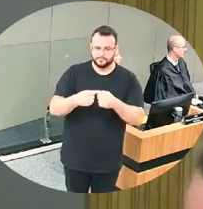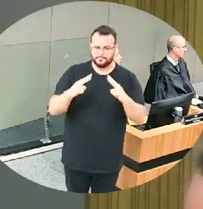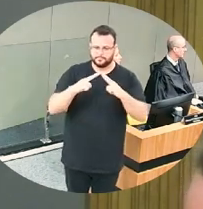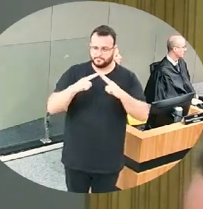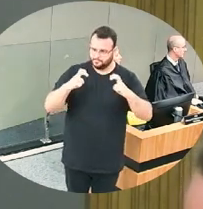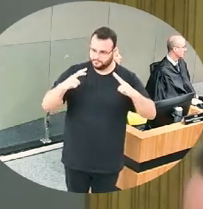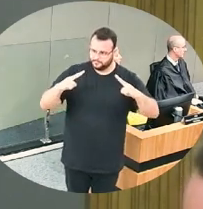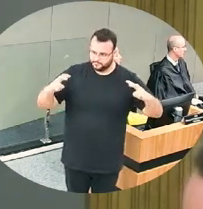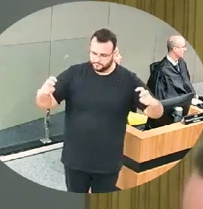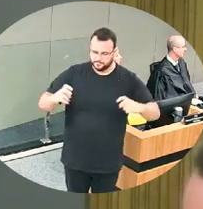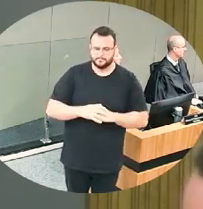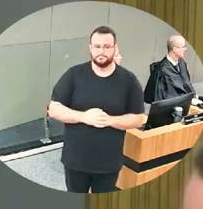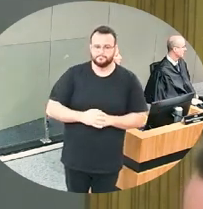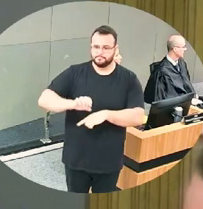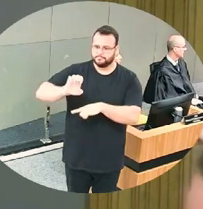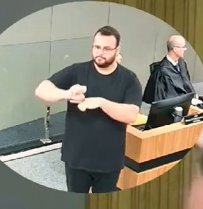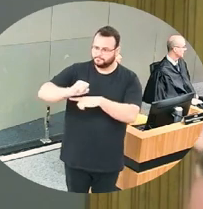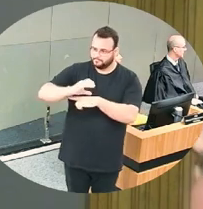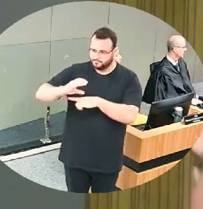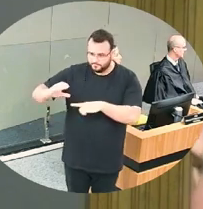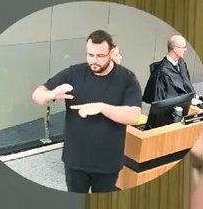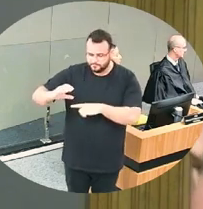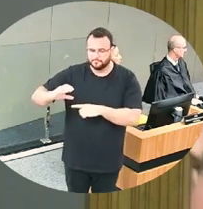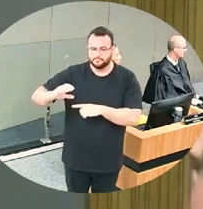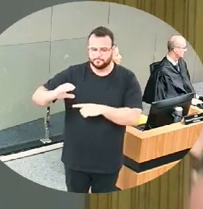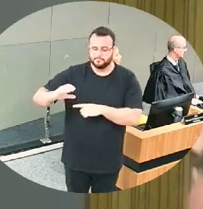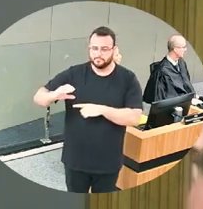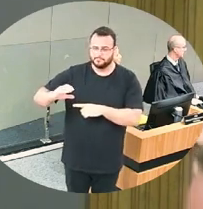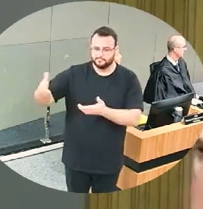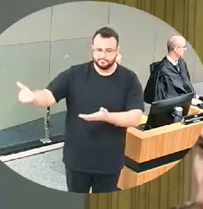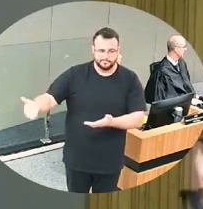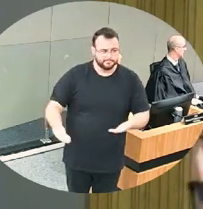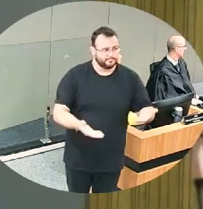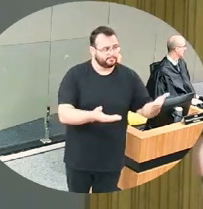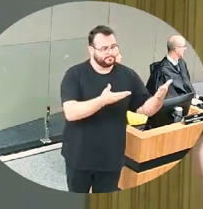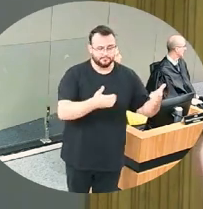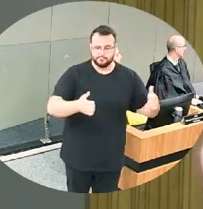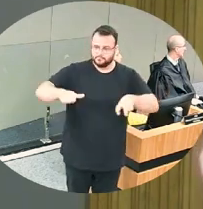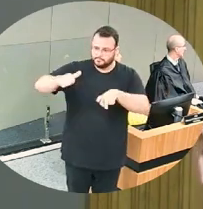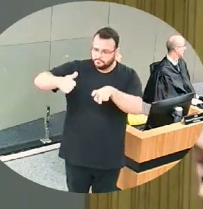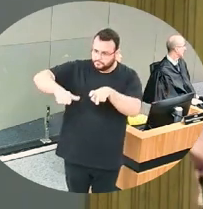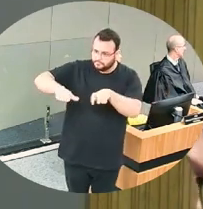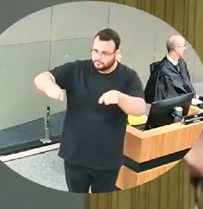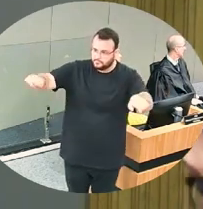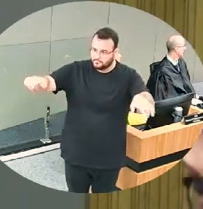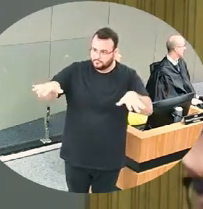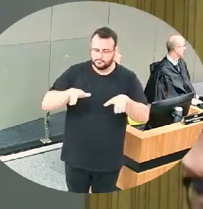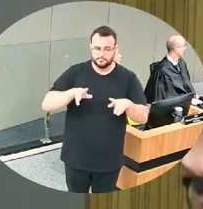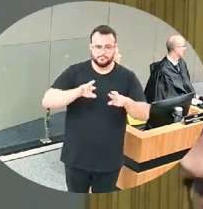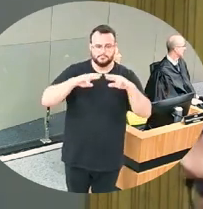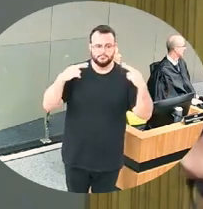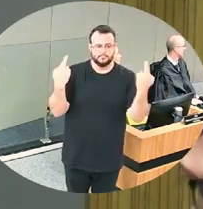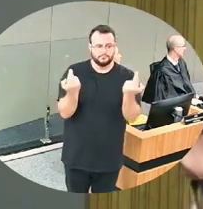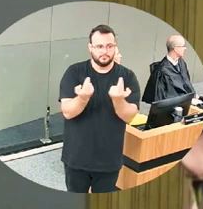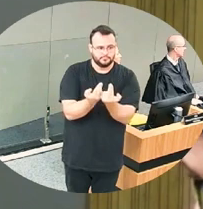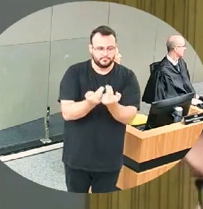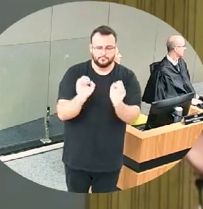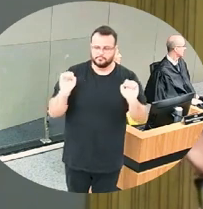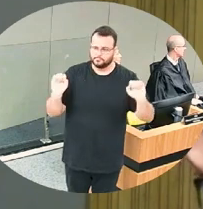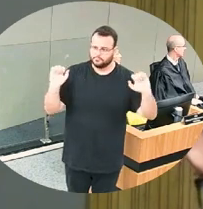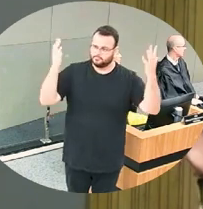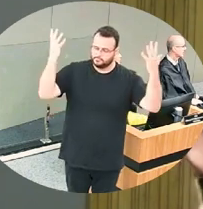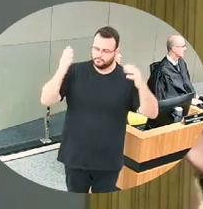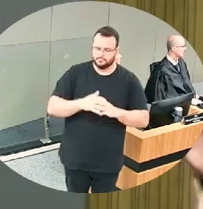de Florianópolis Estado de Santa Catarina perante o egrégio tribunal pleno reunido em sessão solene o